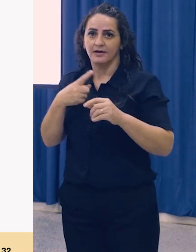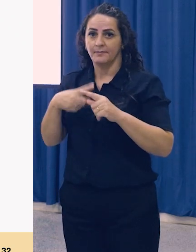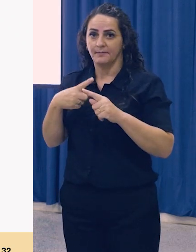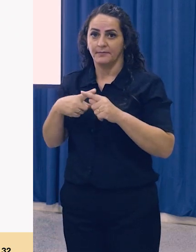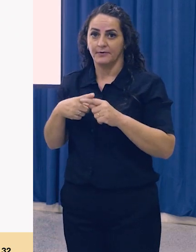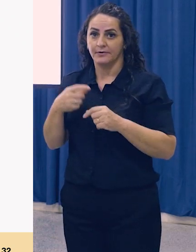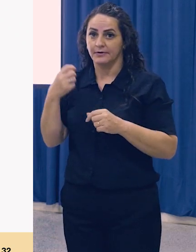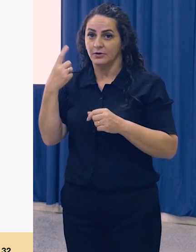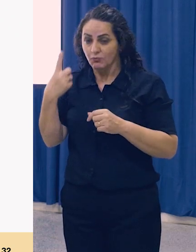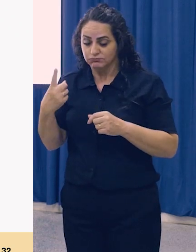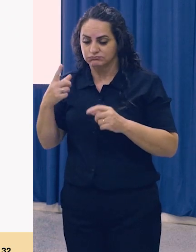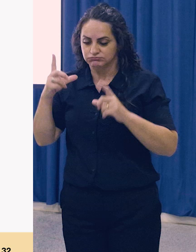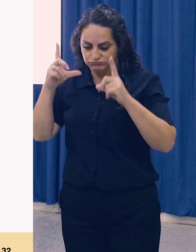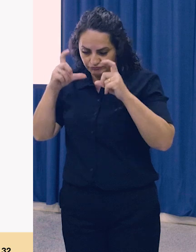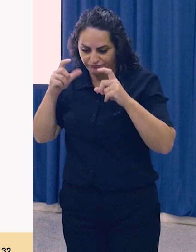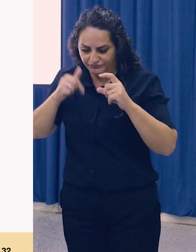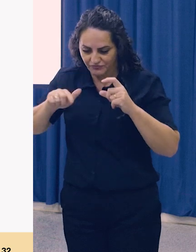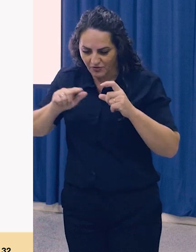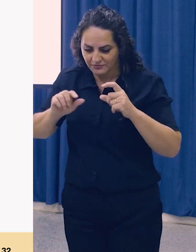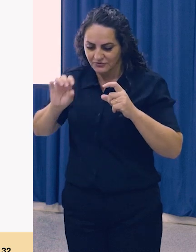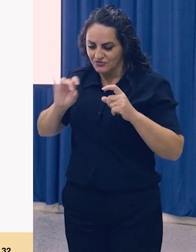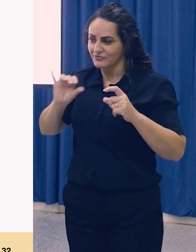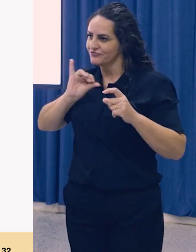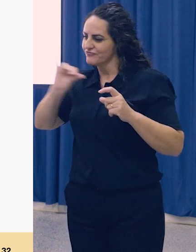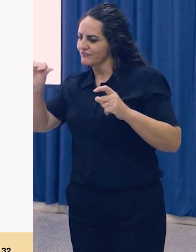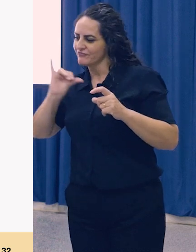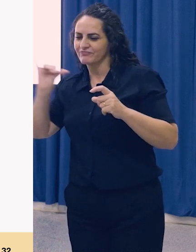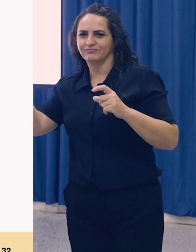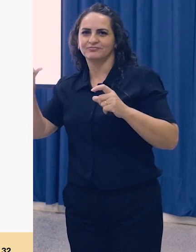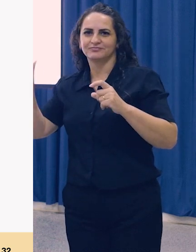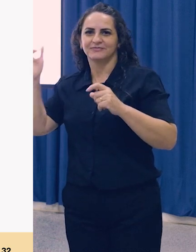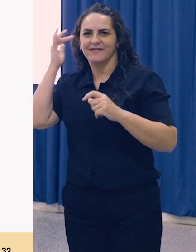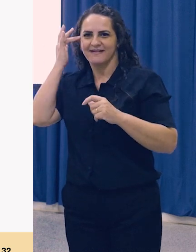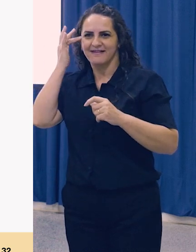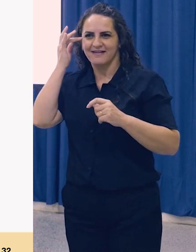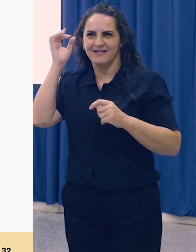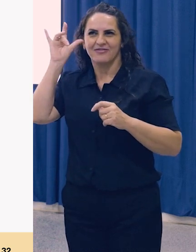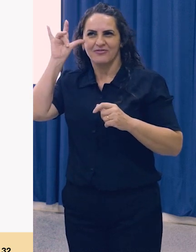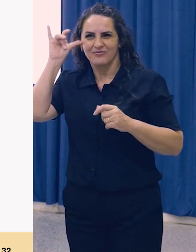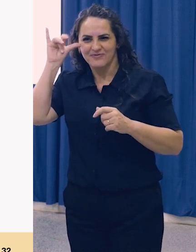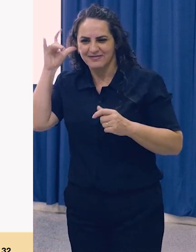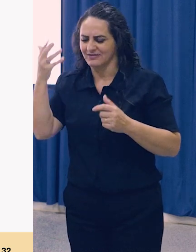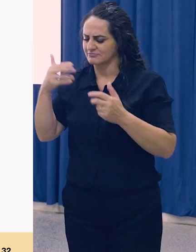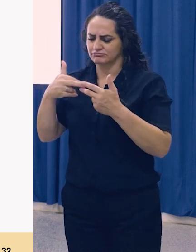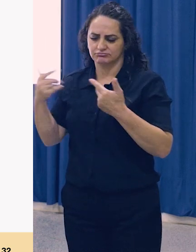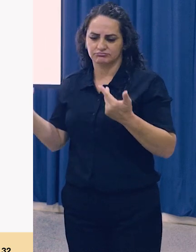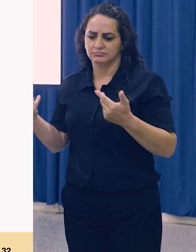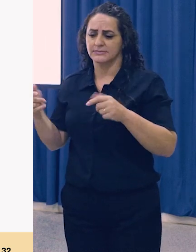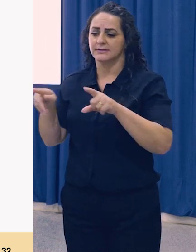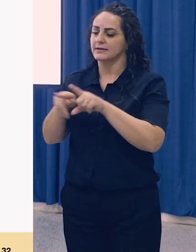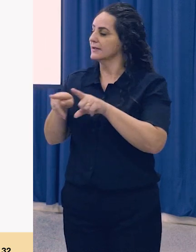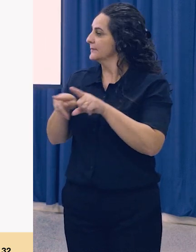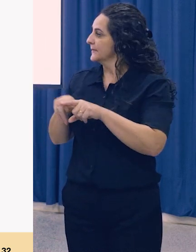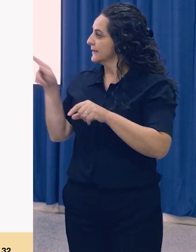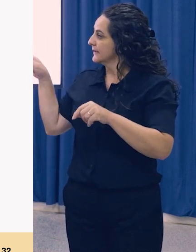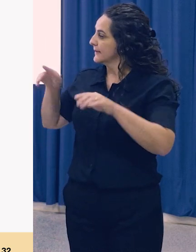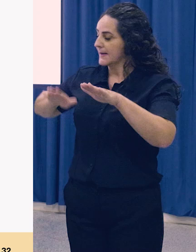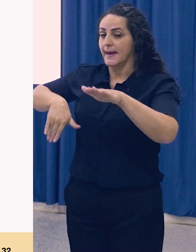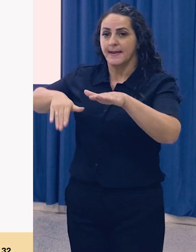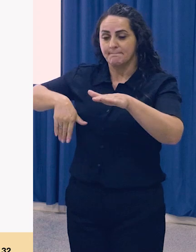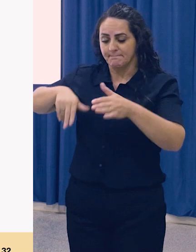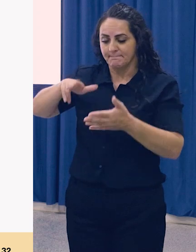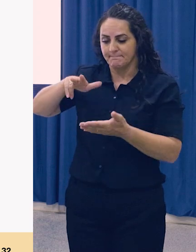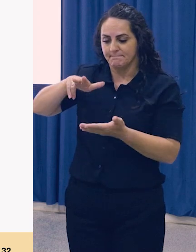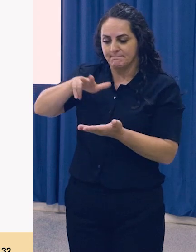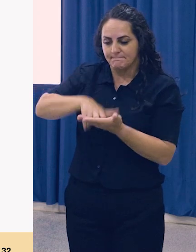foto viralizando, já é suficiente. Então, essa pegada na praia, por exemplo, também. São ações que a gente